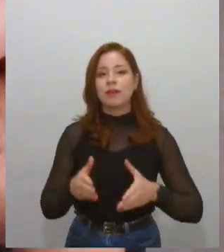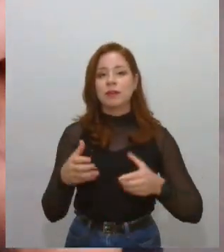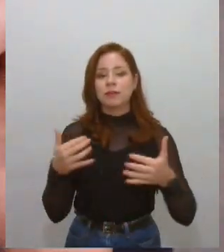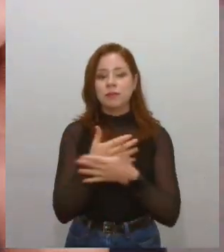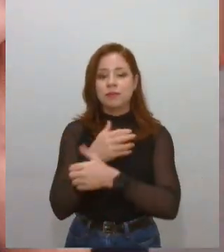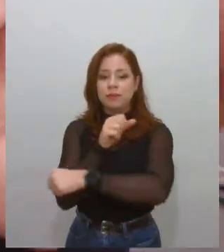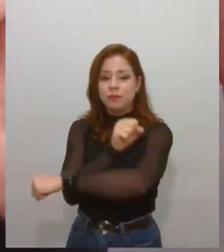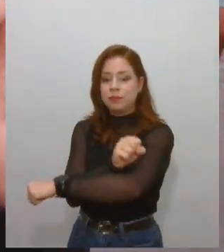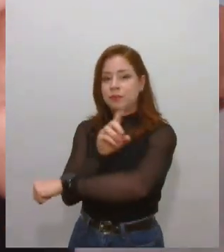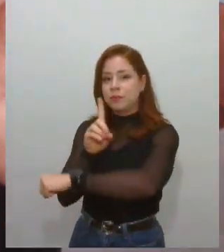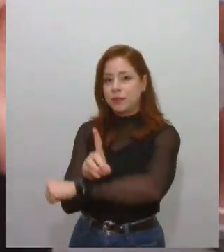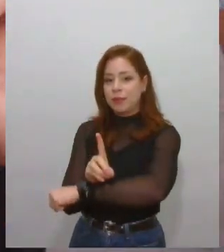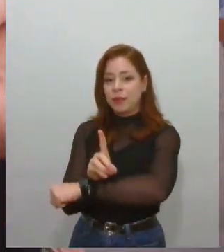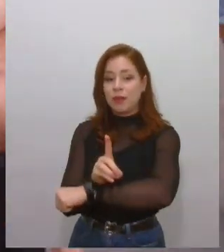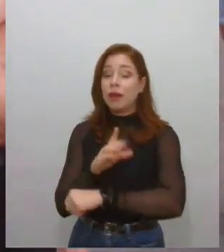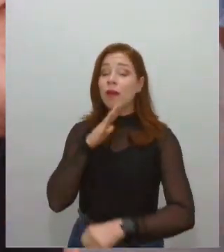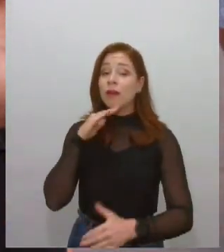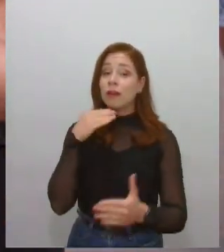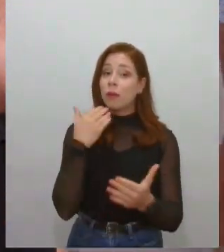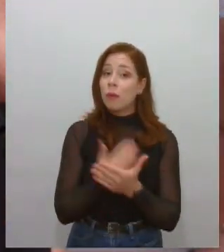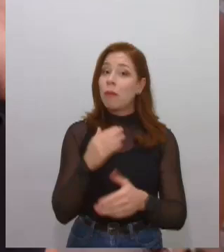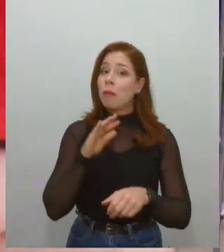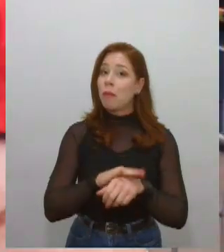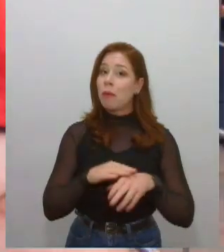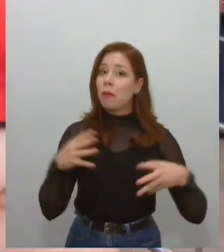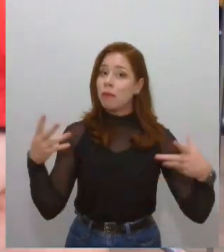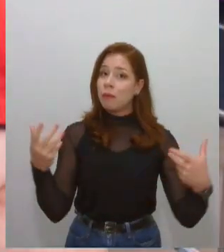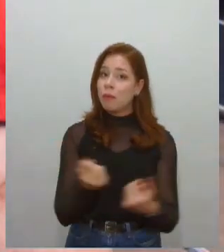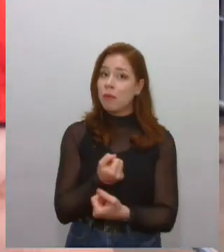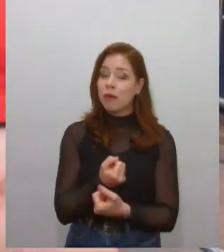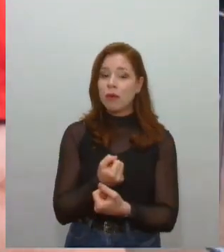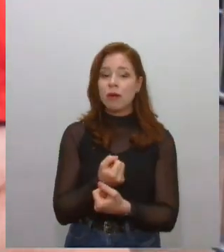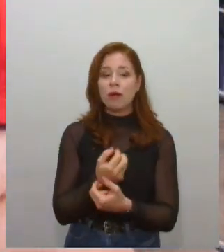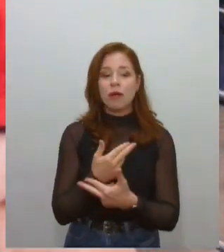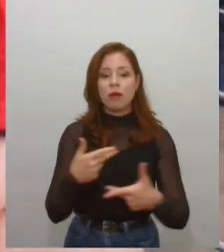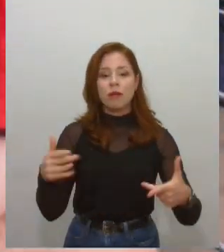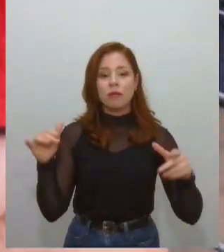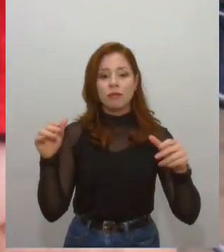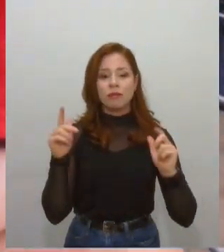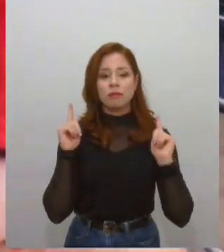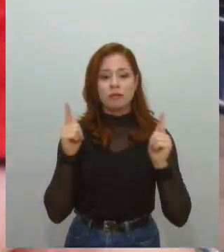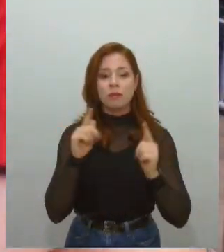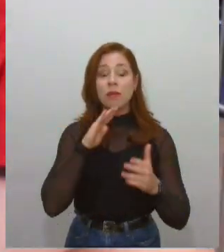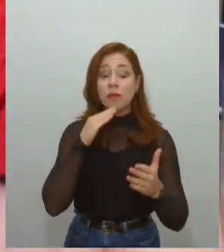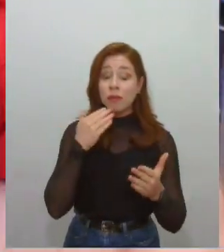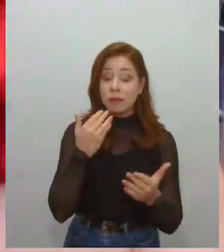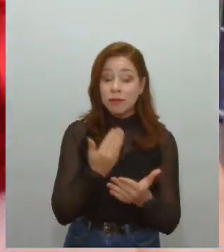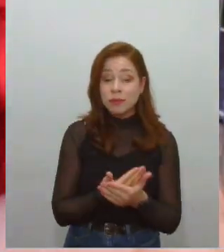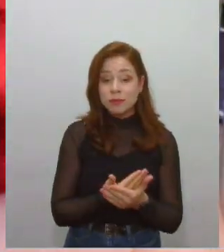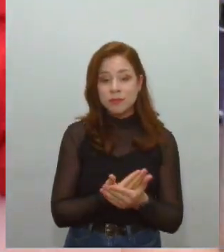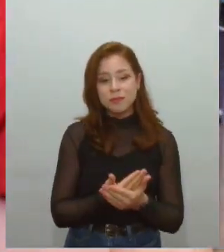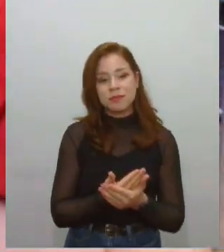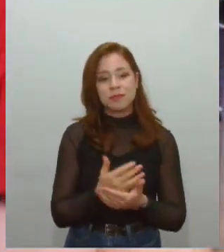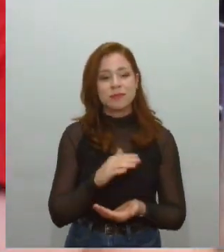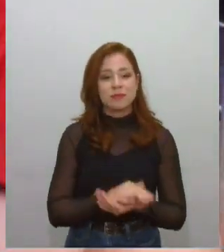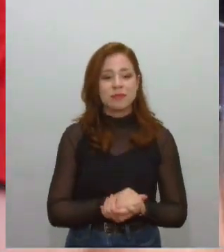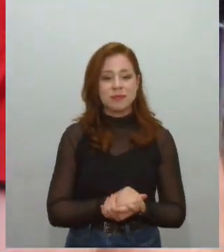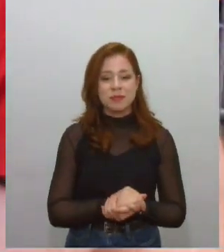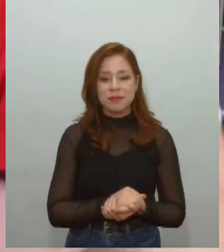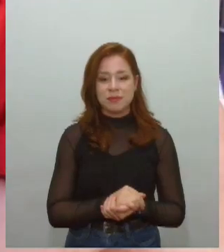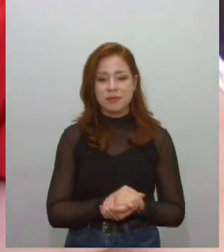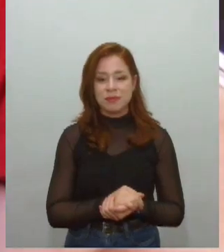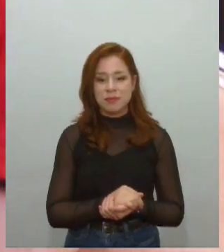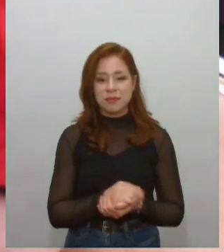ficou surpreso com a qualidade das atividades. Sinceramente, eu fiquei impressionado com o nível da organização, né? Ficou um espaço